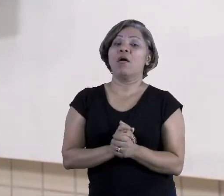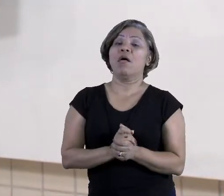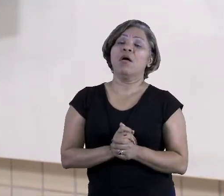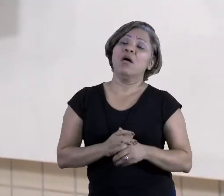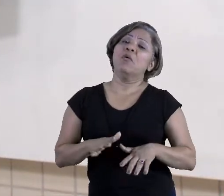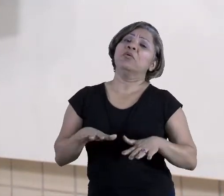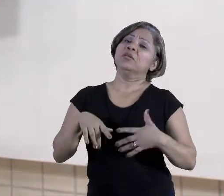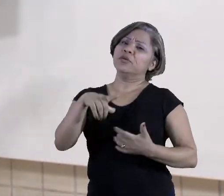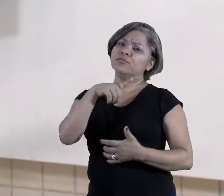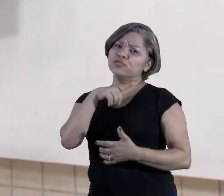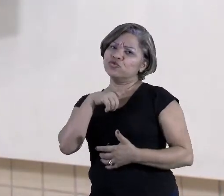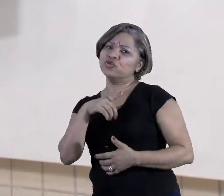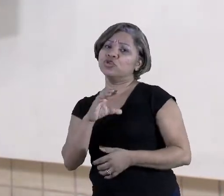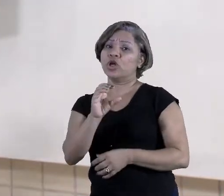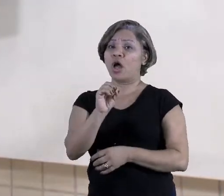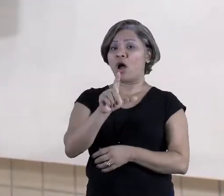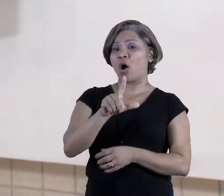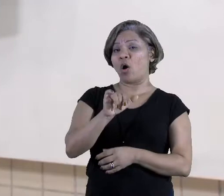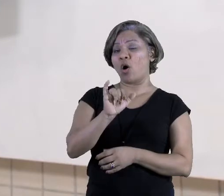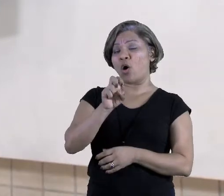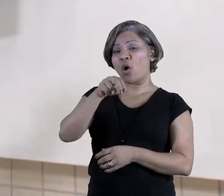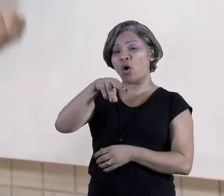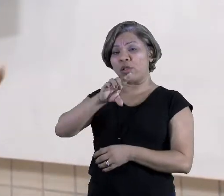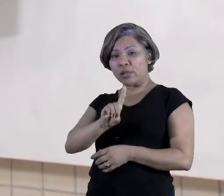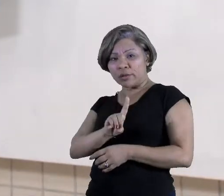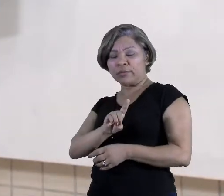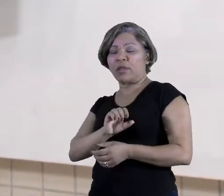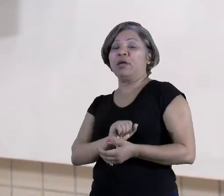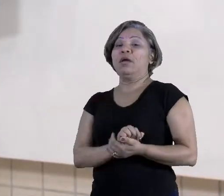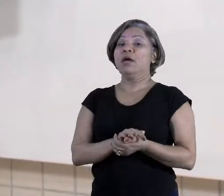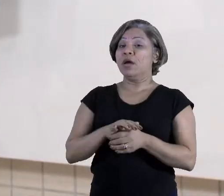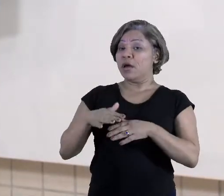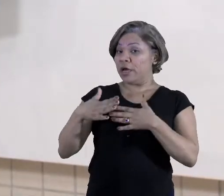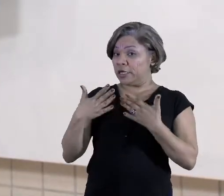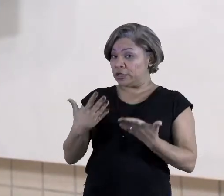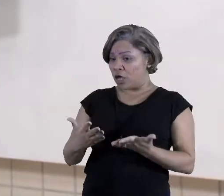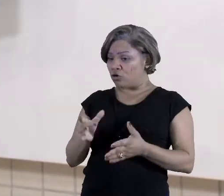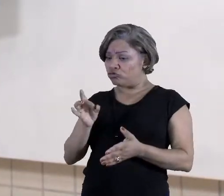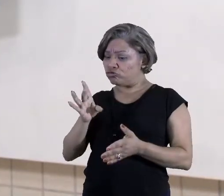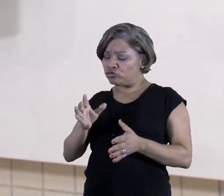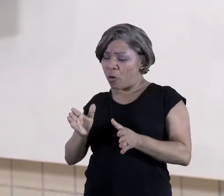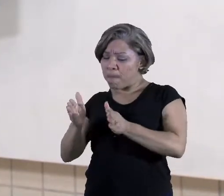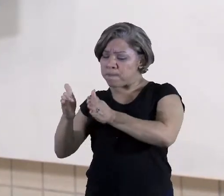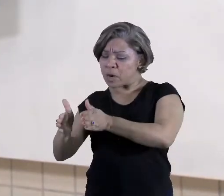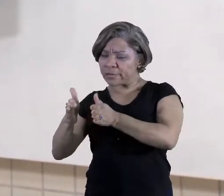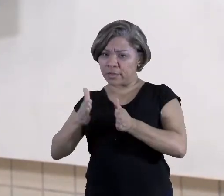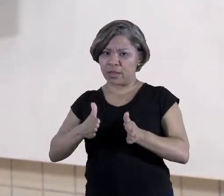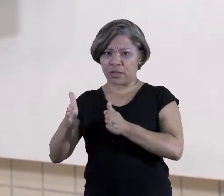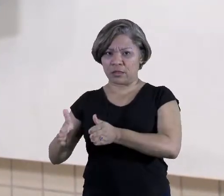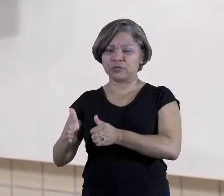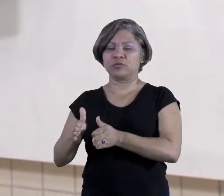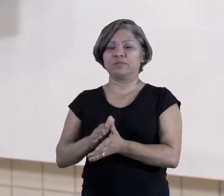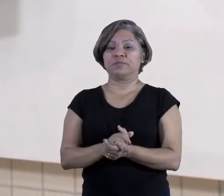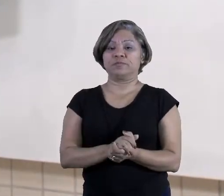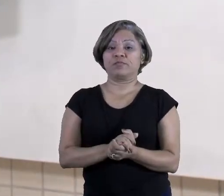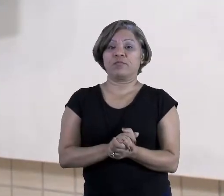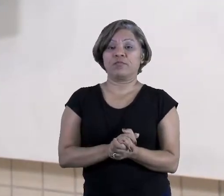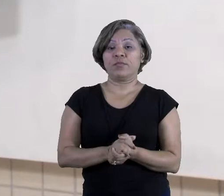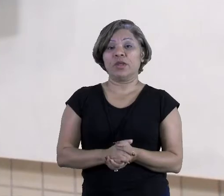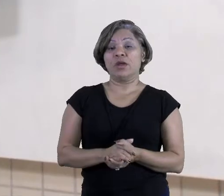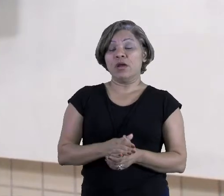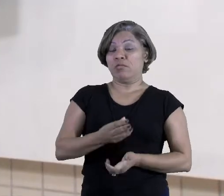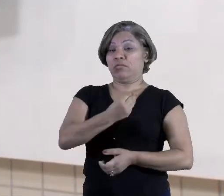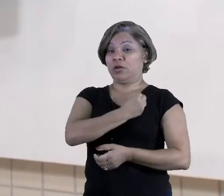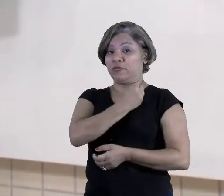uma vila, e Recife era apenas o porto de Olinda. Porém, em Olinda viviam os